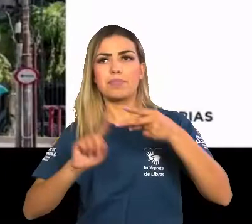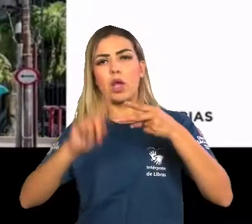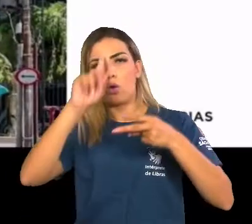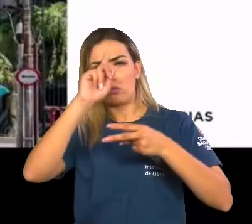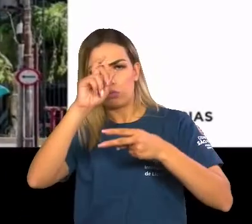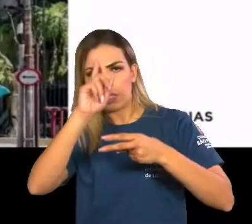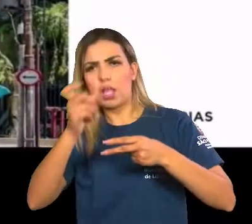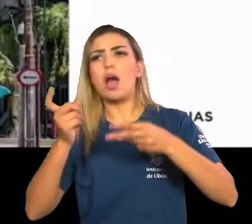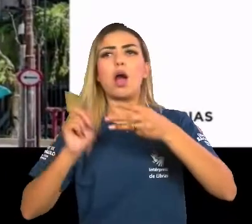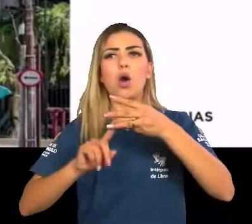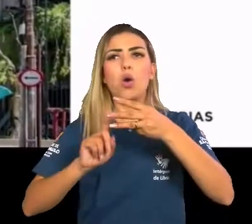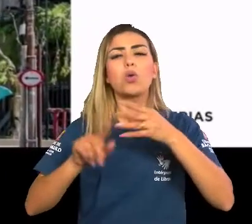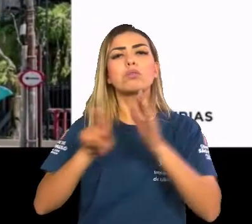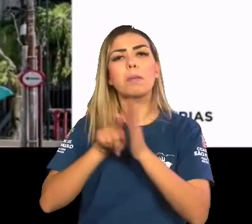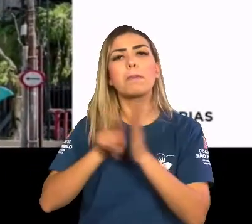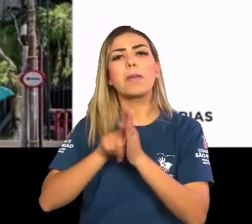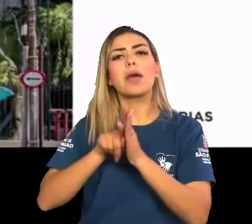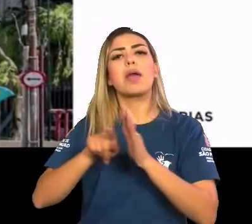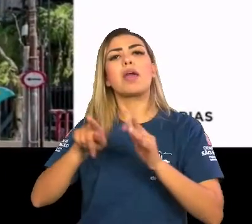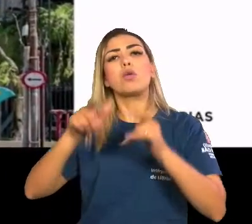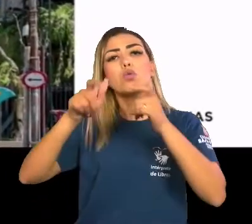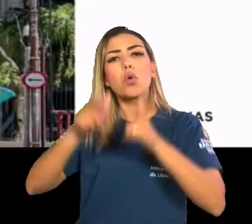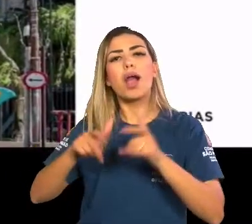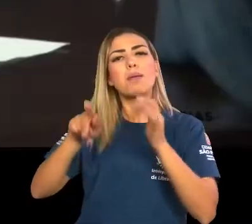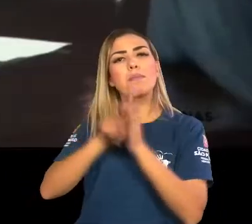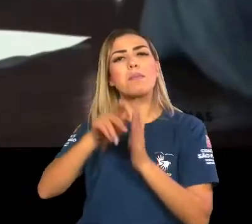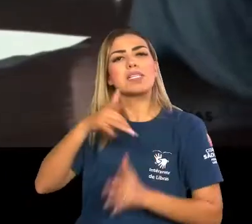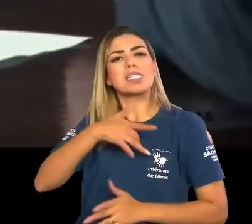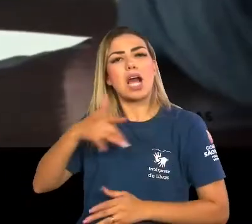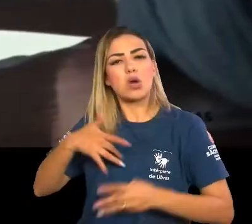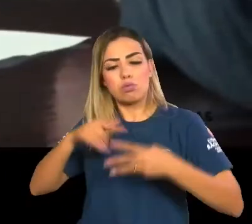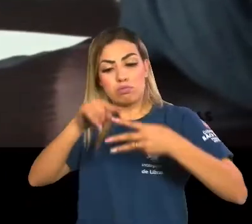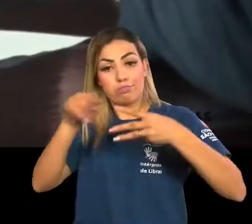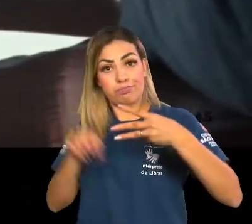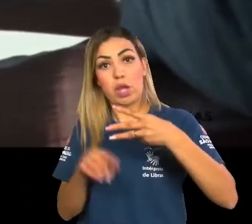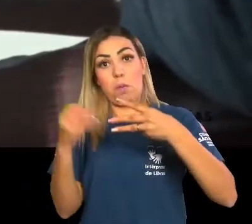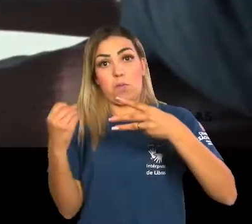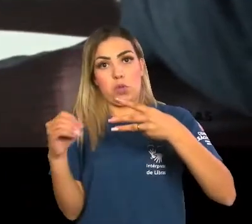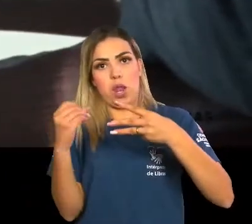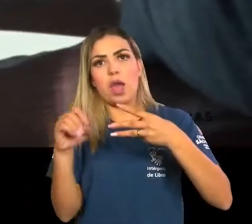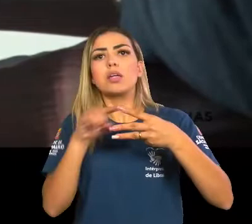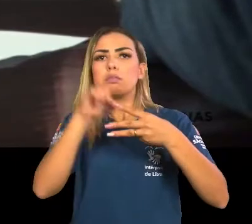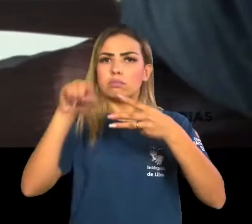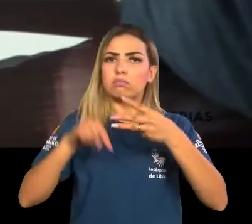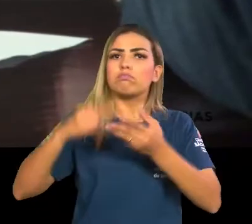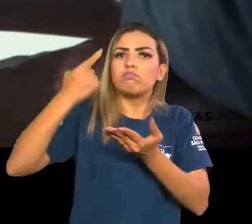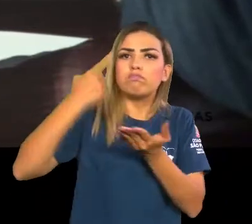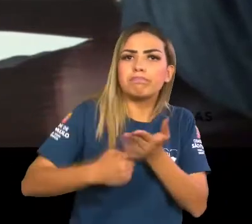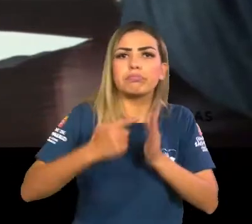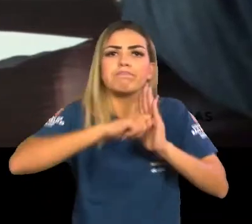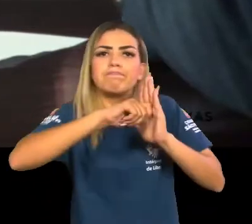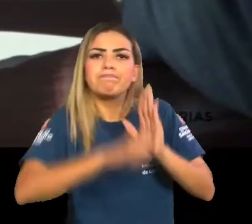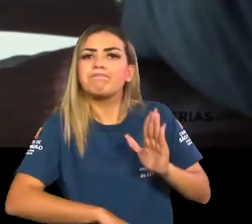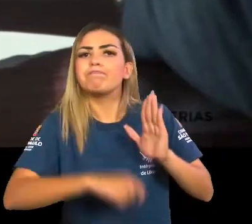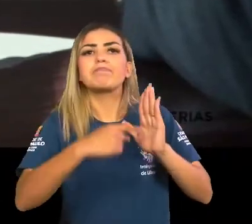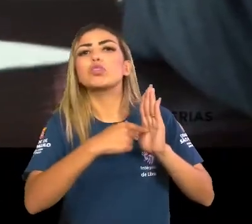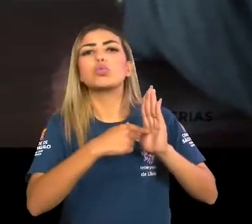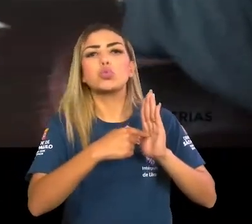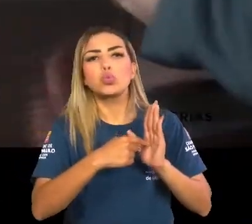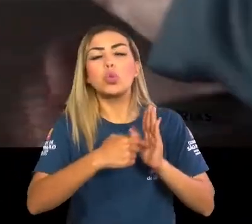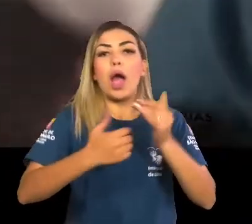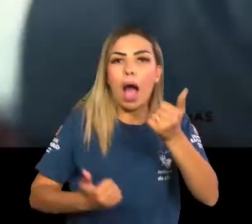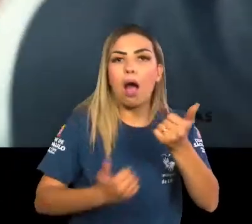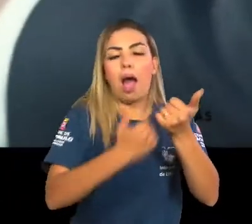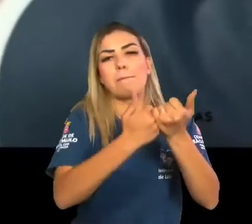Universidade Federal de Ciências da Saúde de Porto Alegre, que assinaram acordos de responsabilidade social envolvendo a assistência